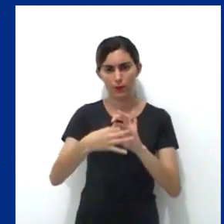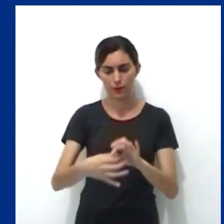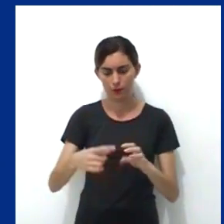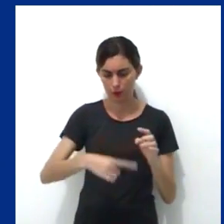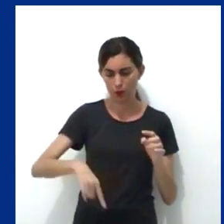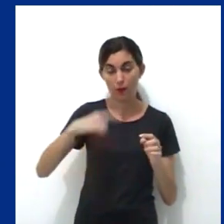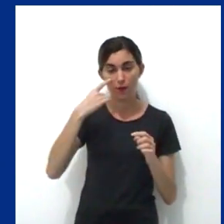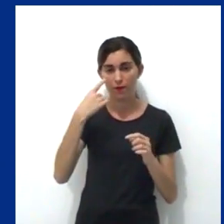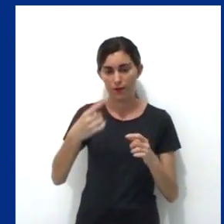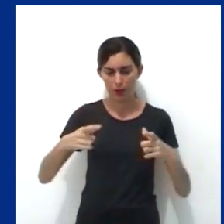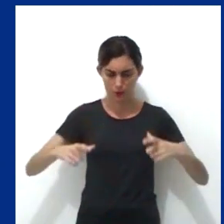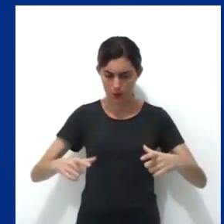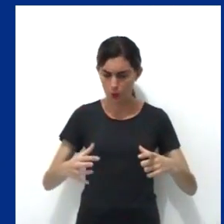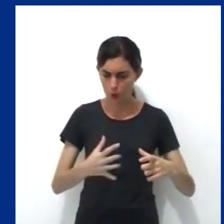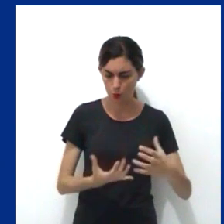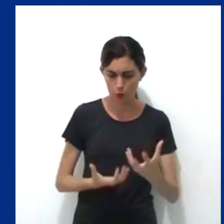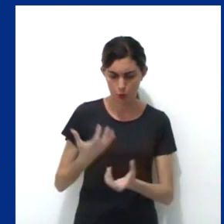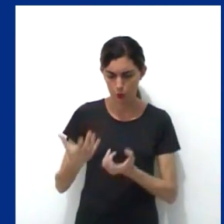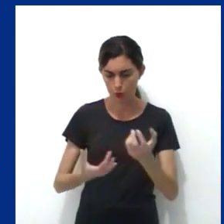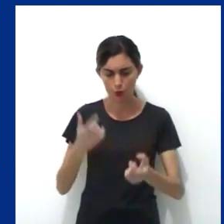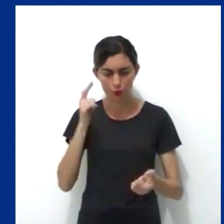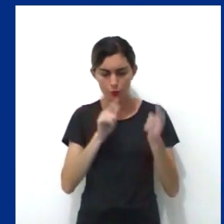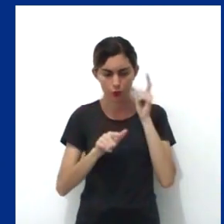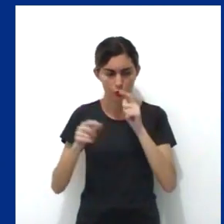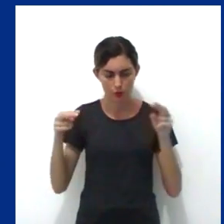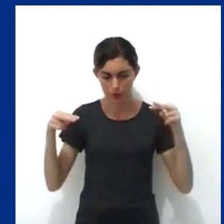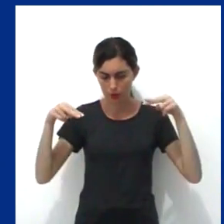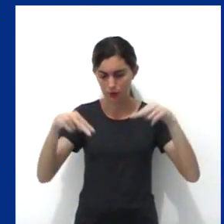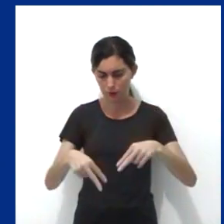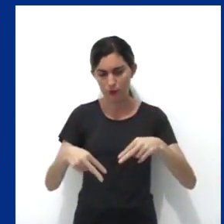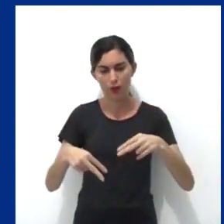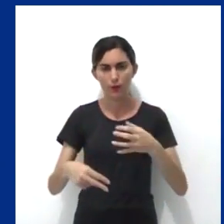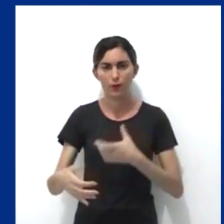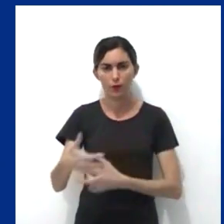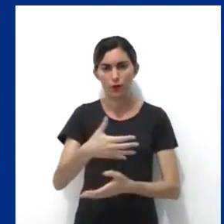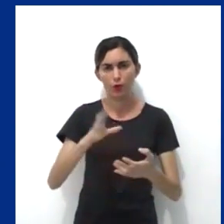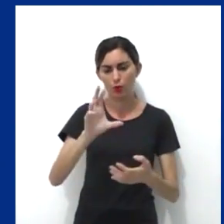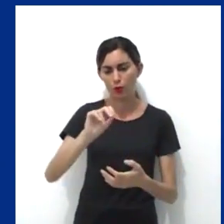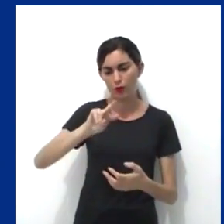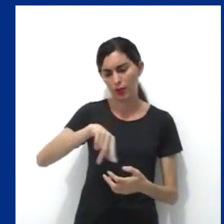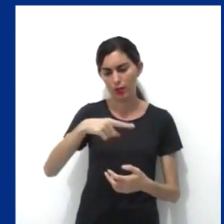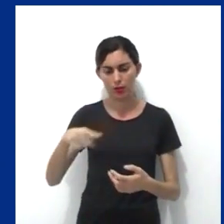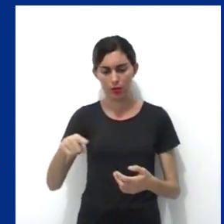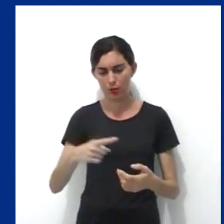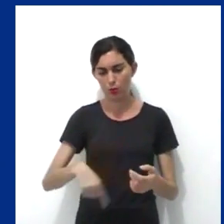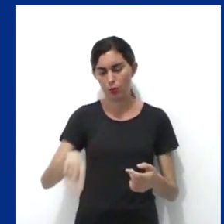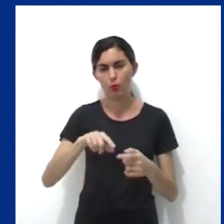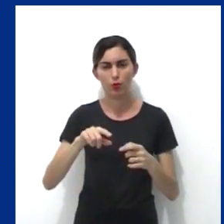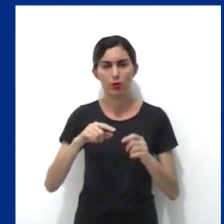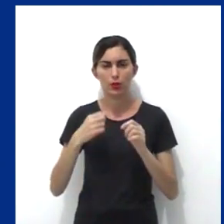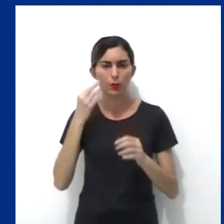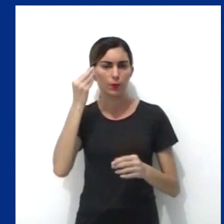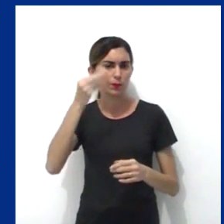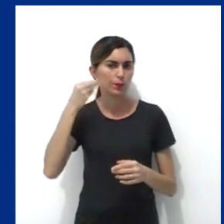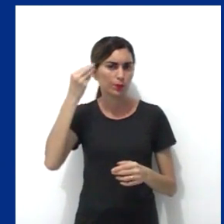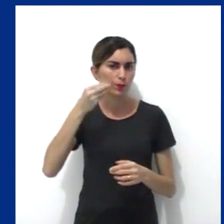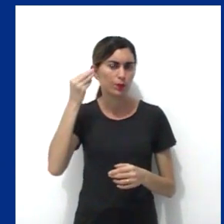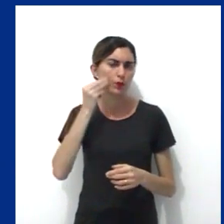água quente, ela vai subir e a água fria ela vai descer. Então veja as setas, vai formar